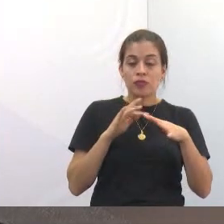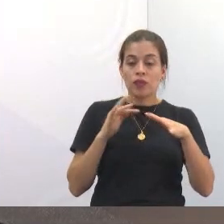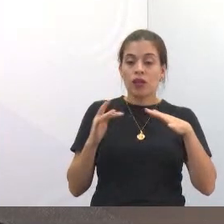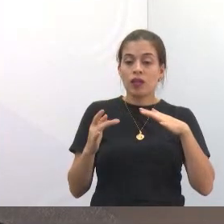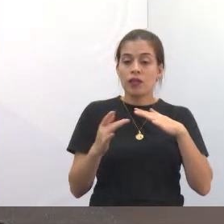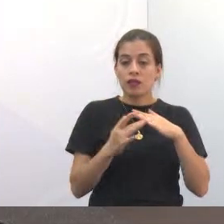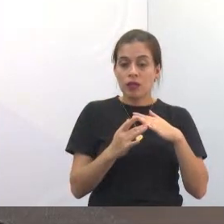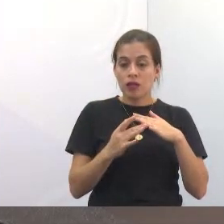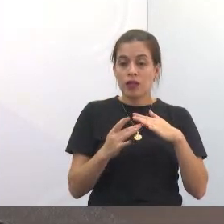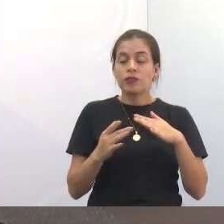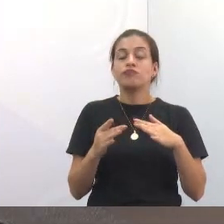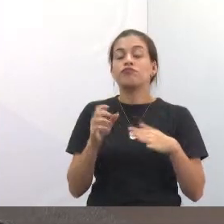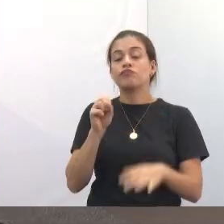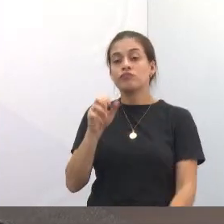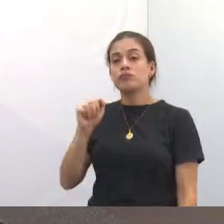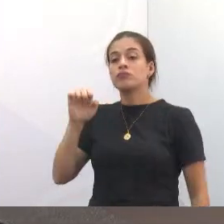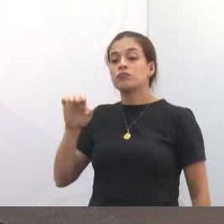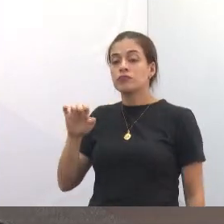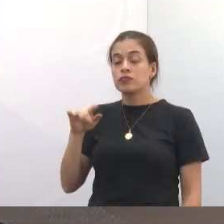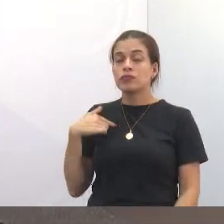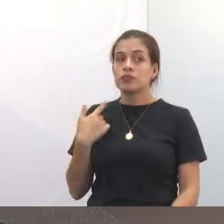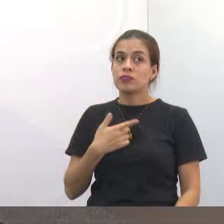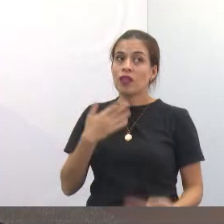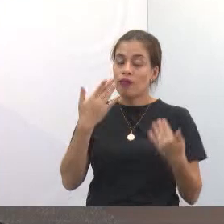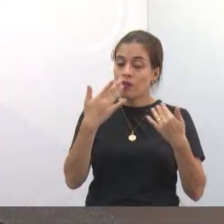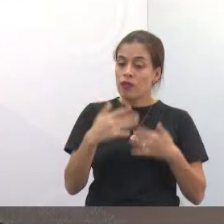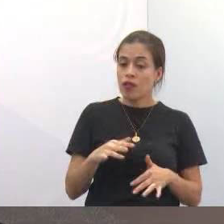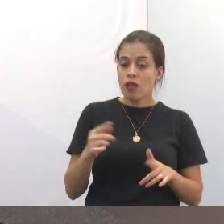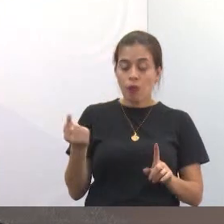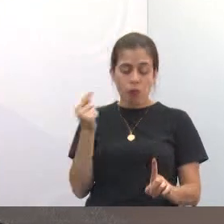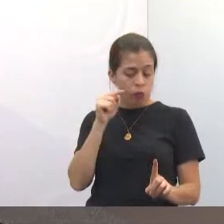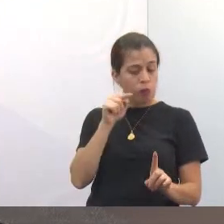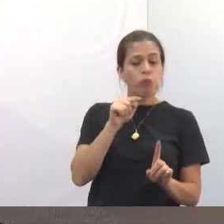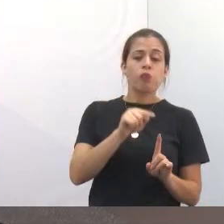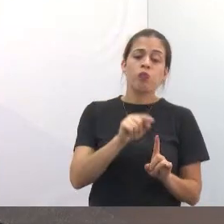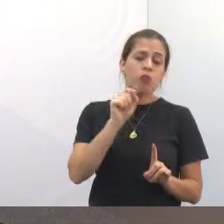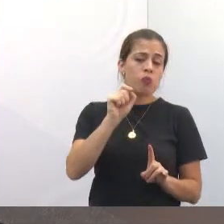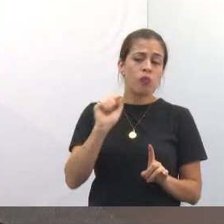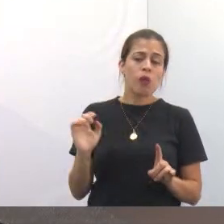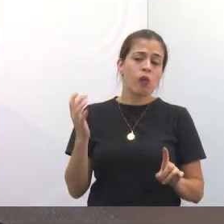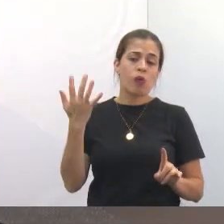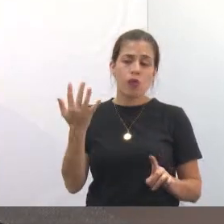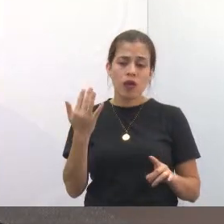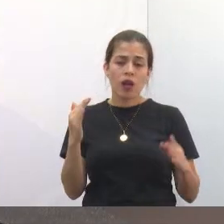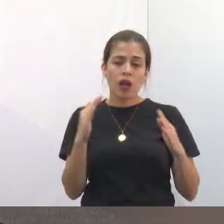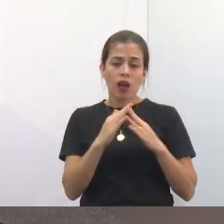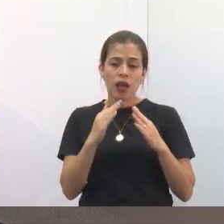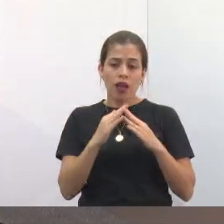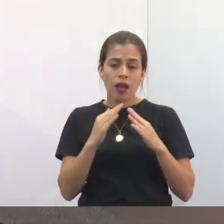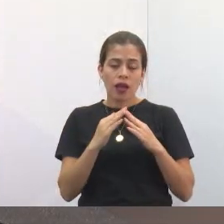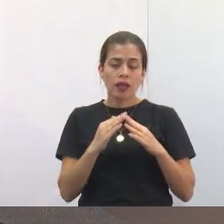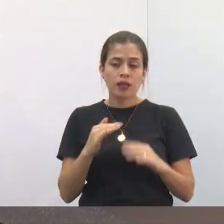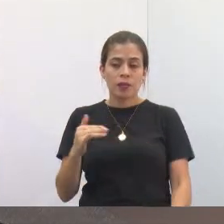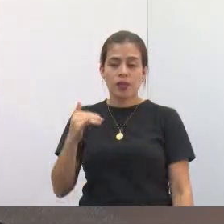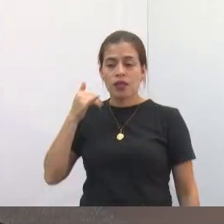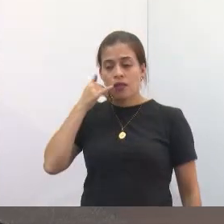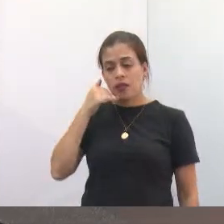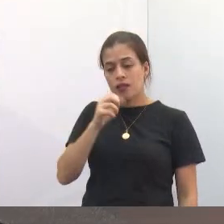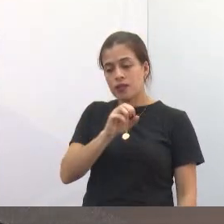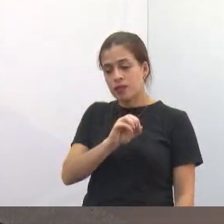condições de avaliarmos objetivamente o que ocorre no imóvel, seja pelos telefones